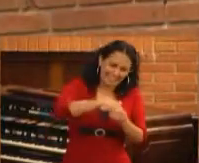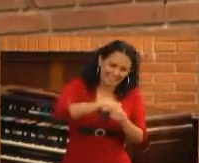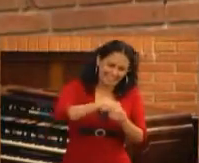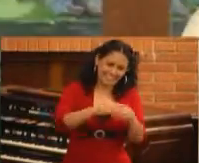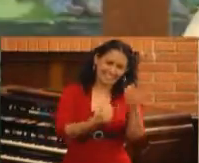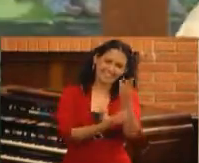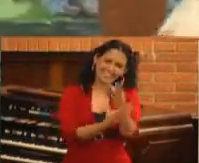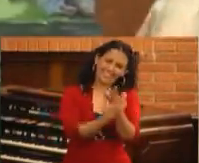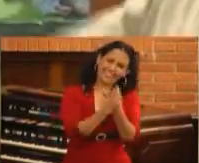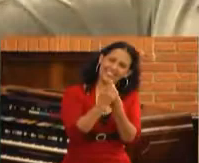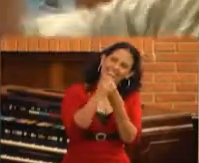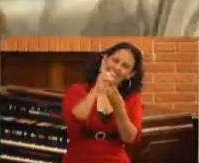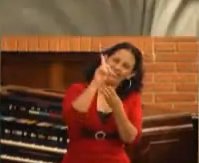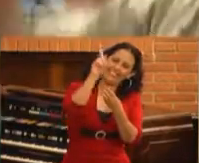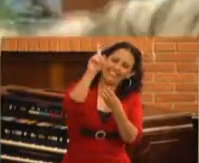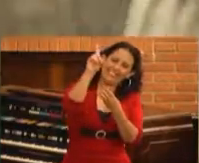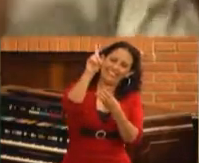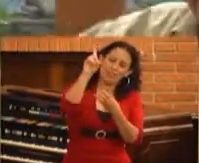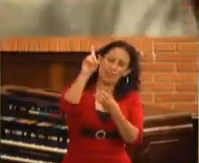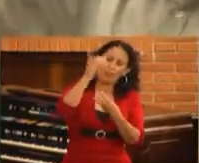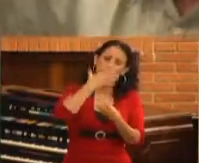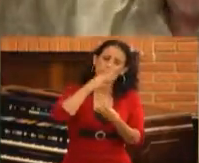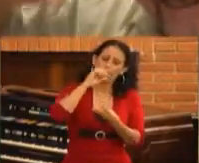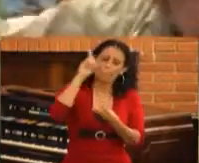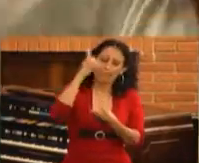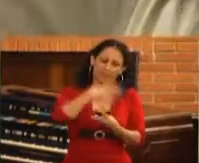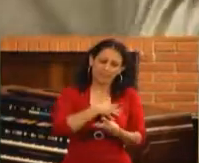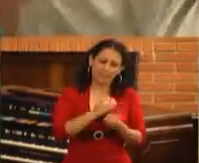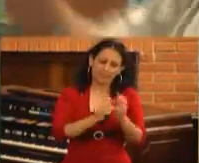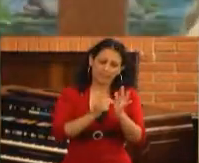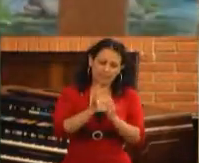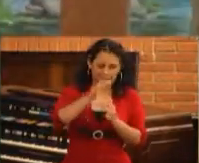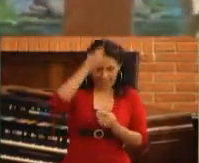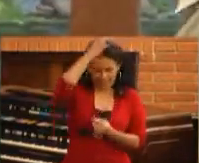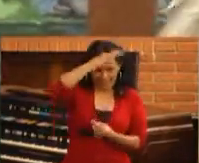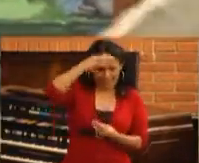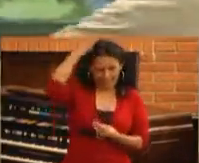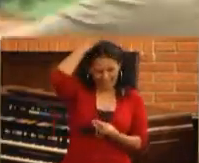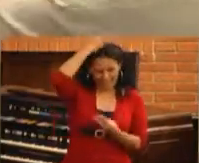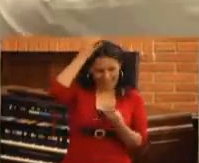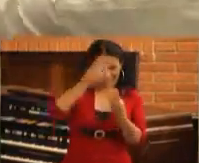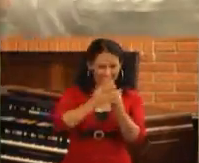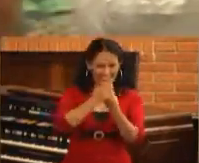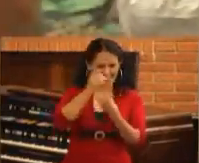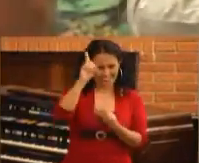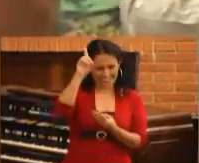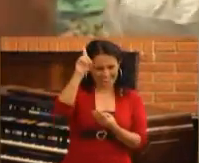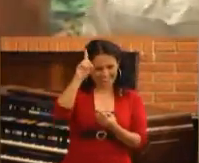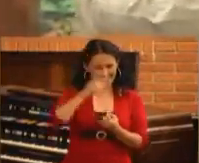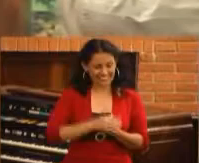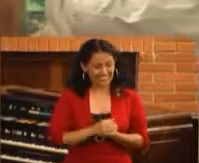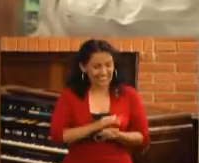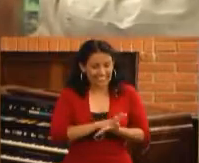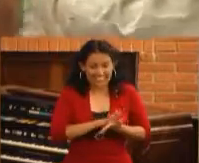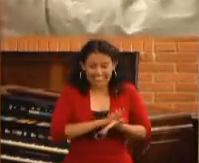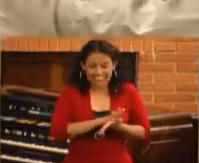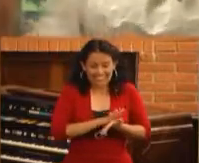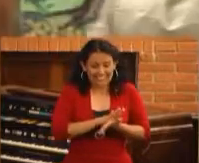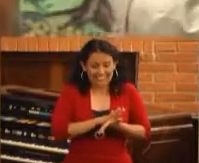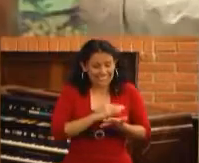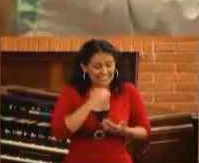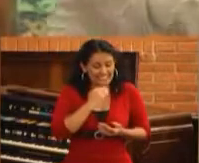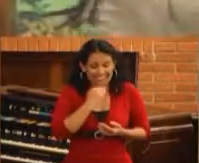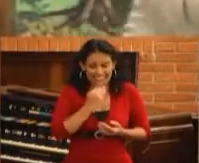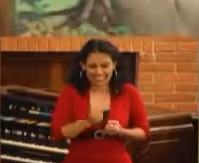Tudo. E todos os tesouros da ciência, da sabedoria. Nenhum homem